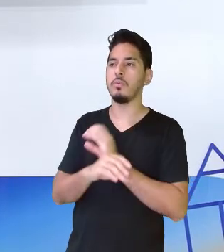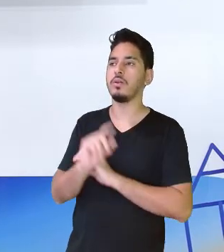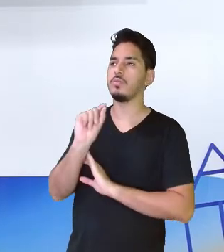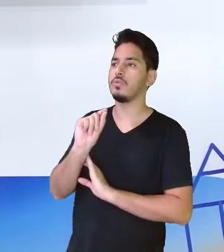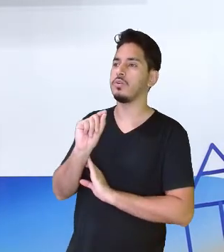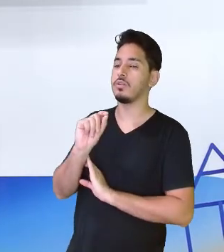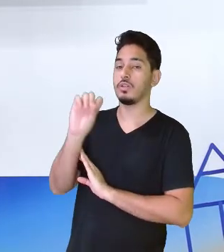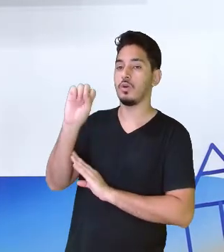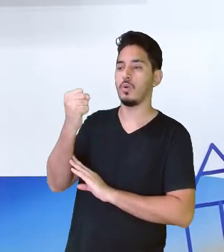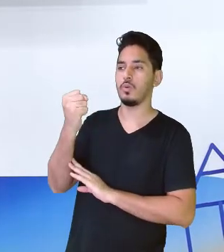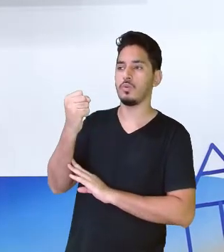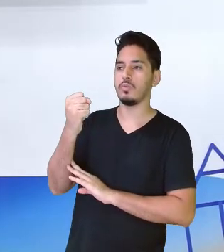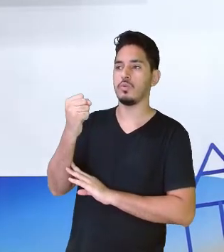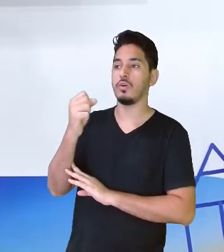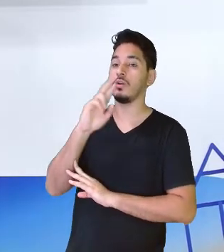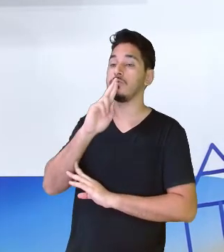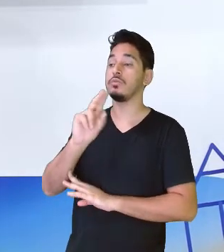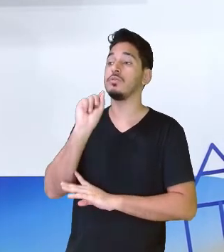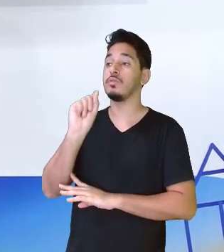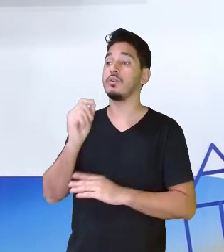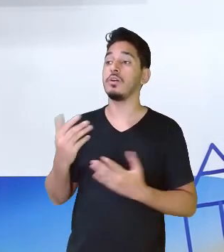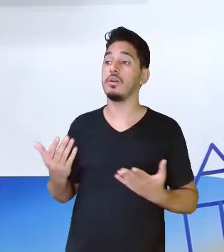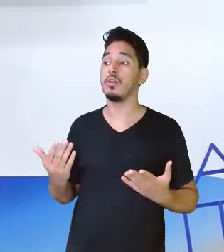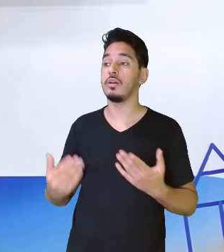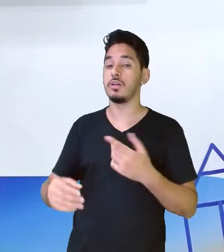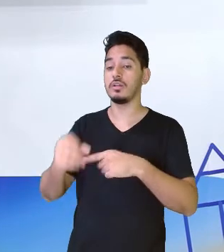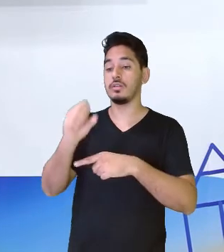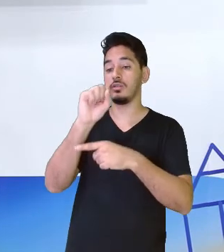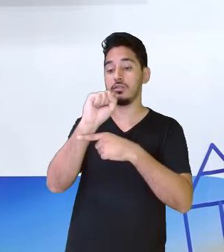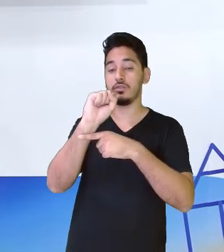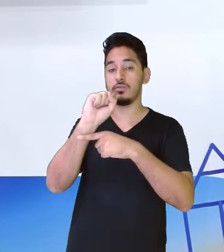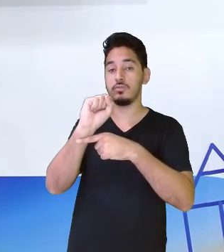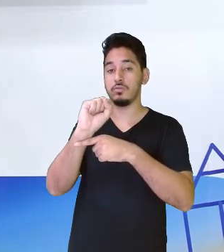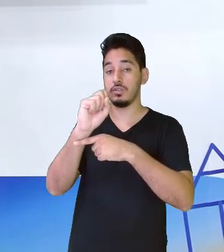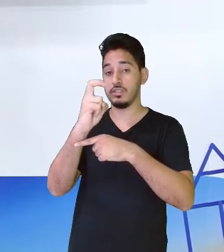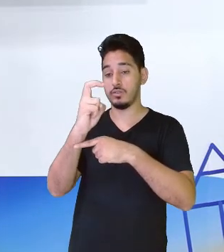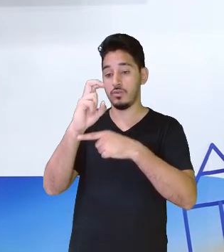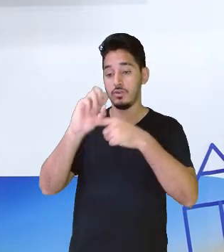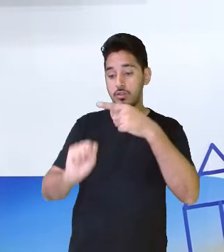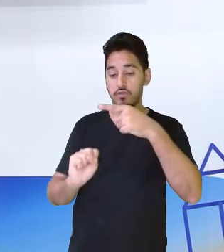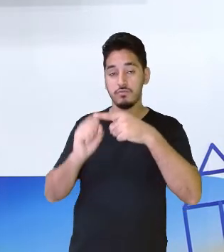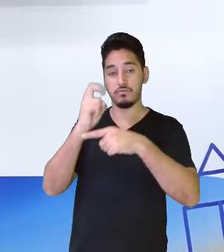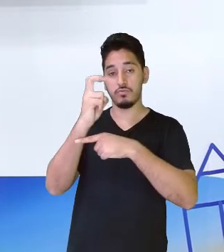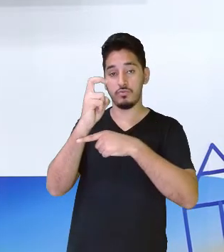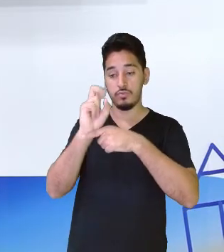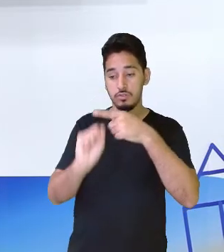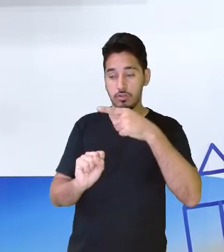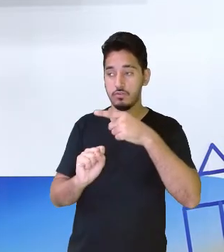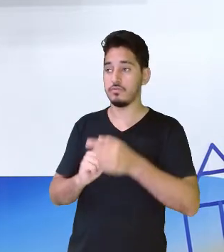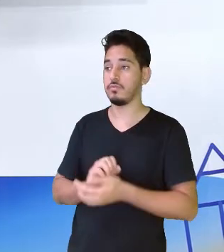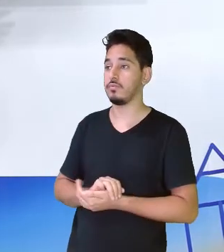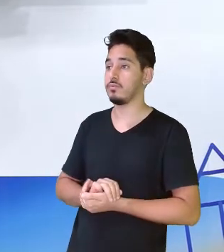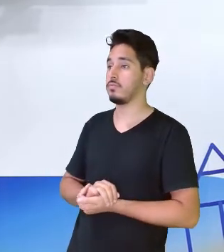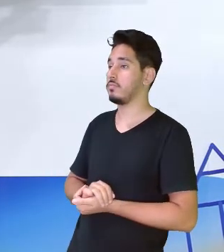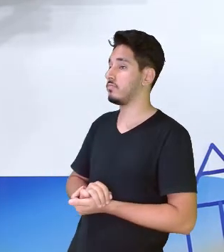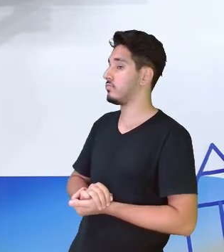de 8. A nossa resposta é 5/8, beleza?